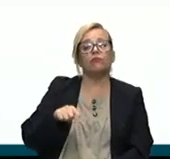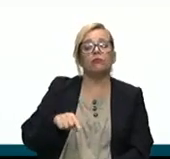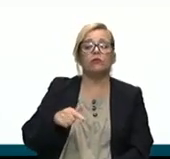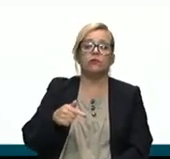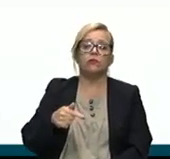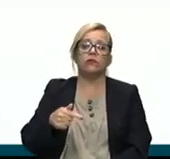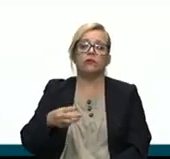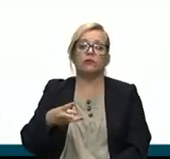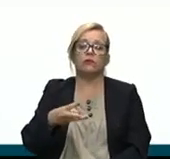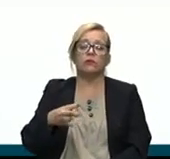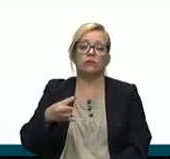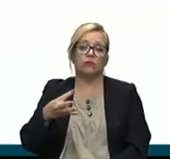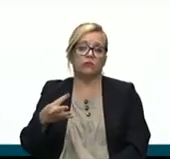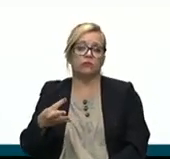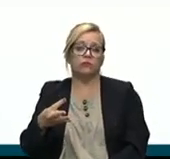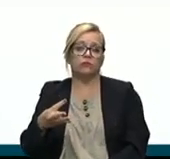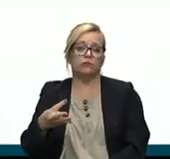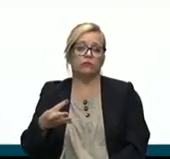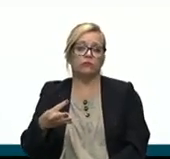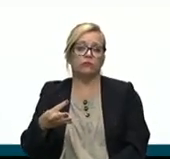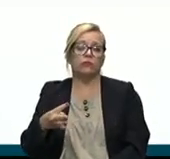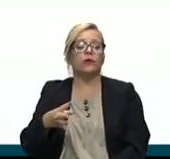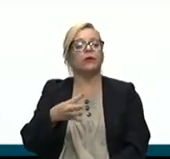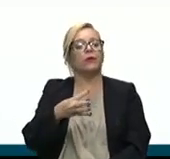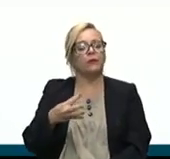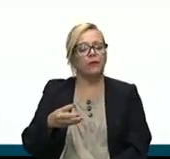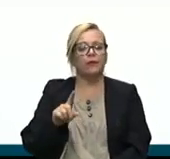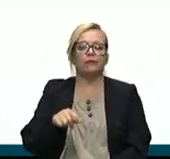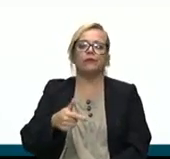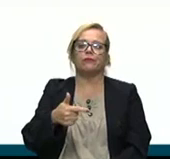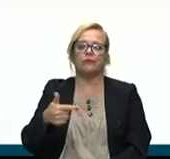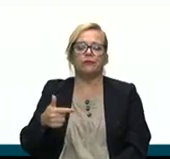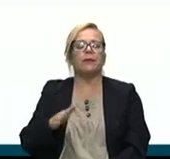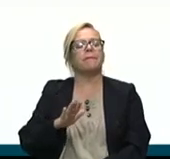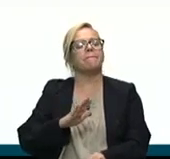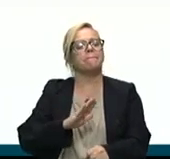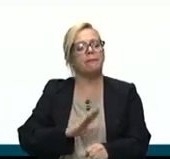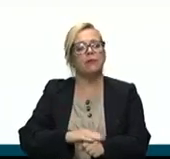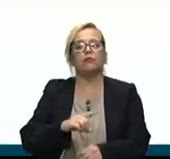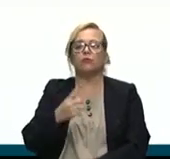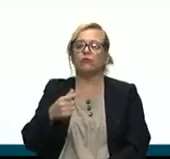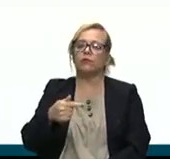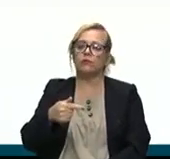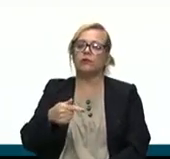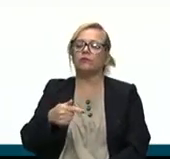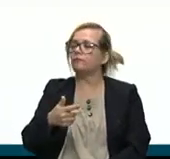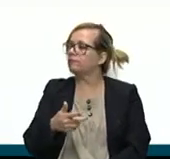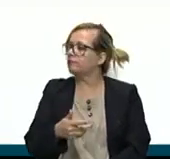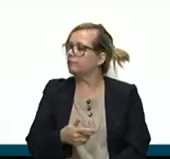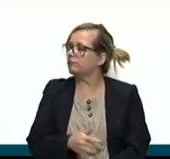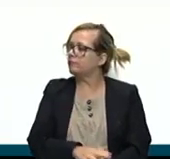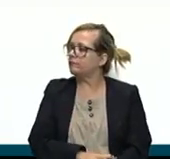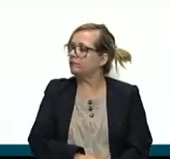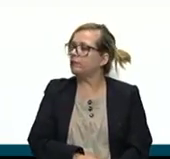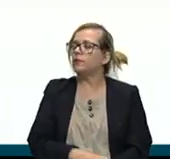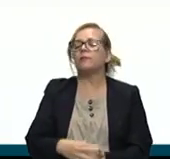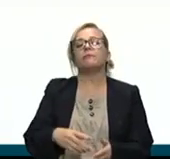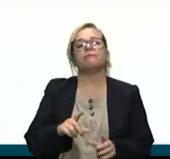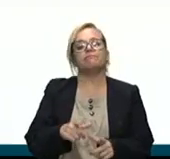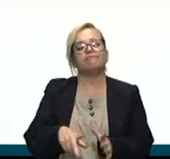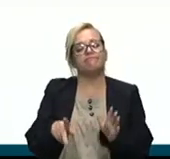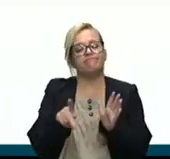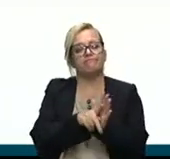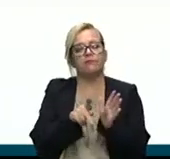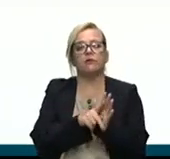1,734. E 4,22 é maior que 1,734. Portanto, ele pertence